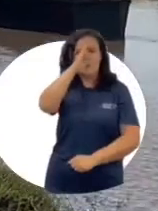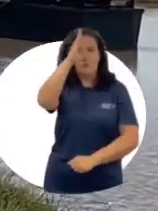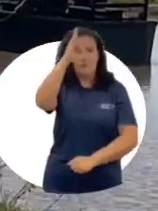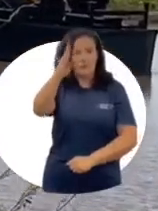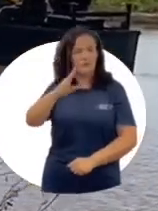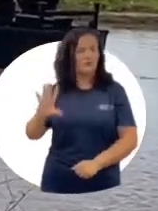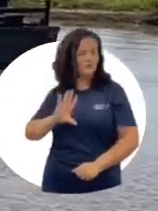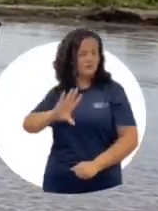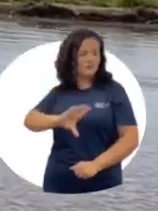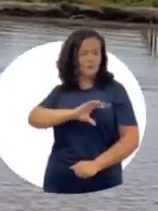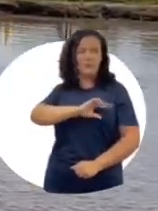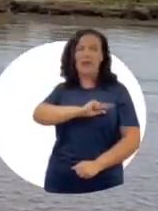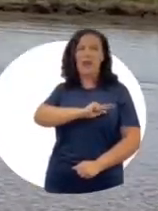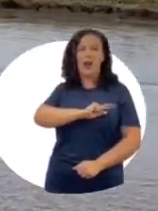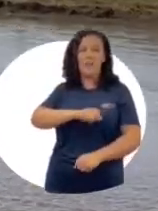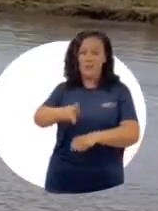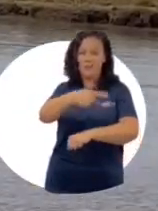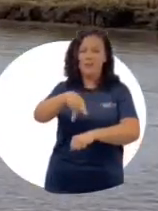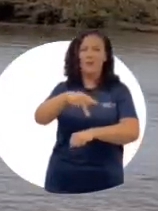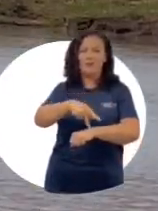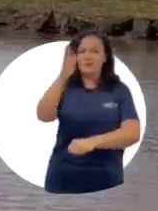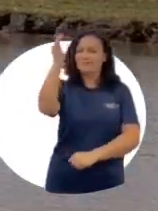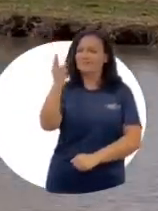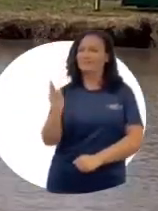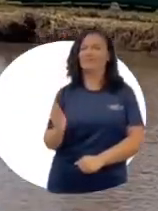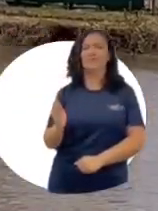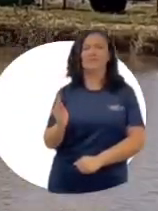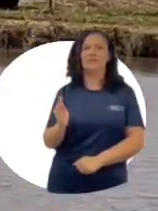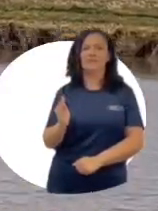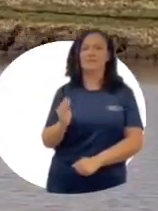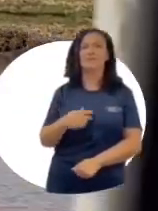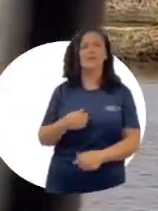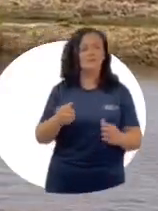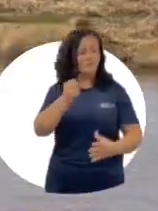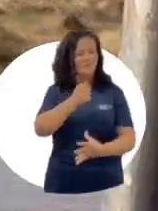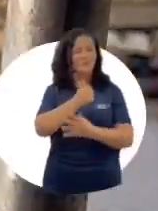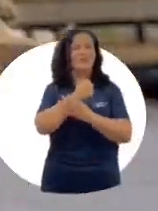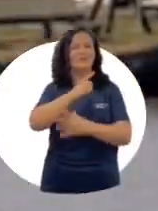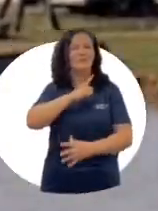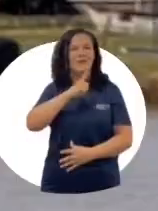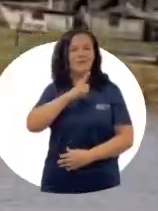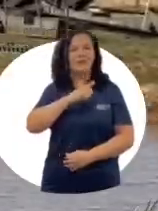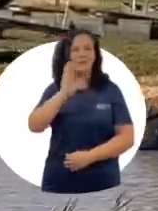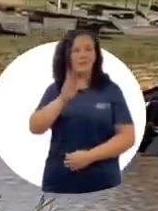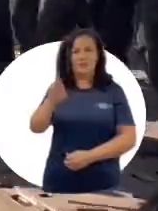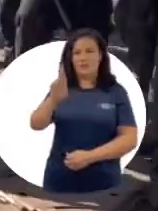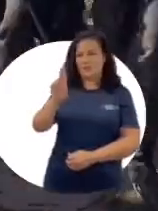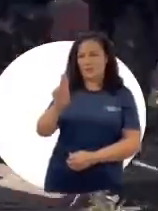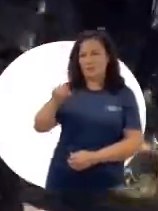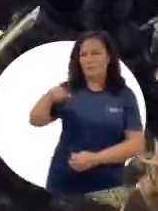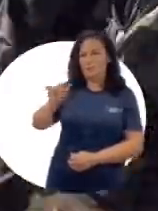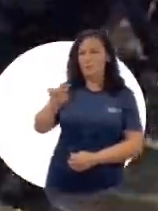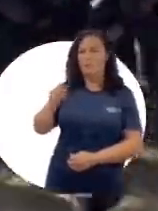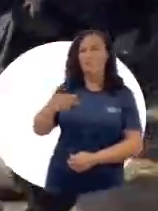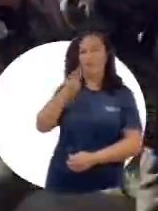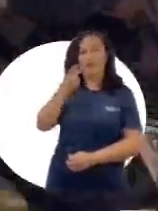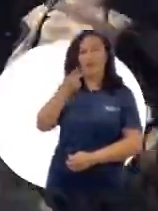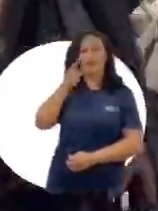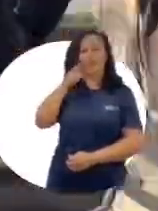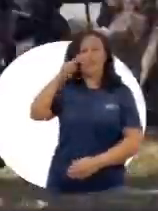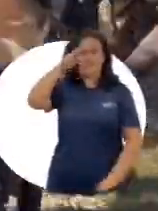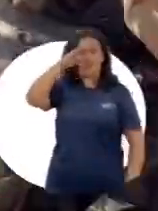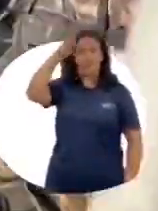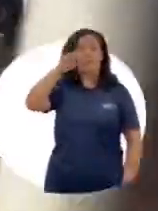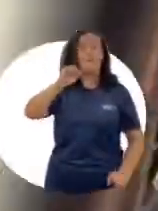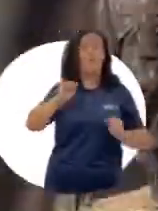dedicação e, principalmente, o amor à pátria, que sem sombra de dúvidas está em ótimas mãos. Já